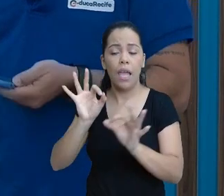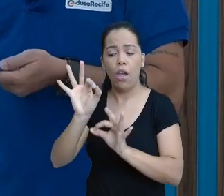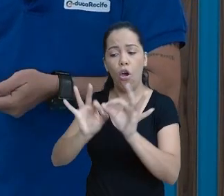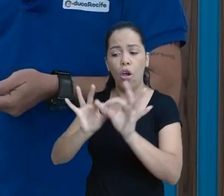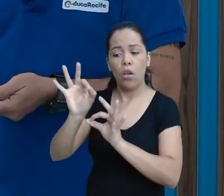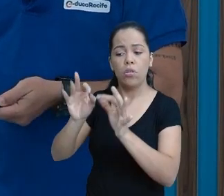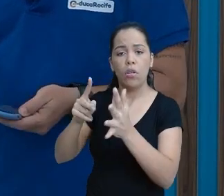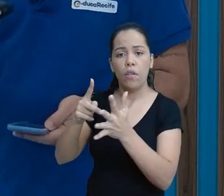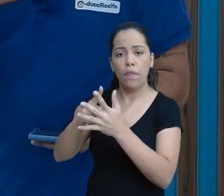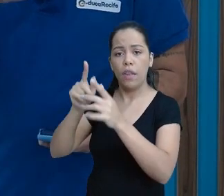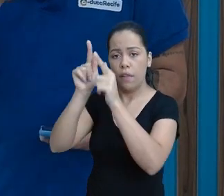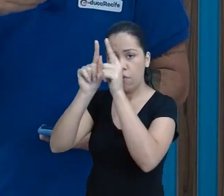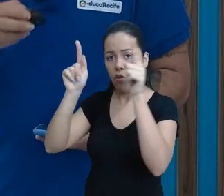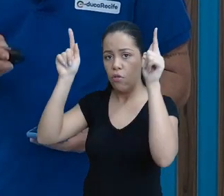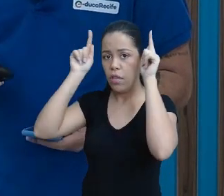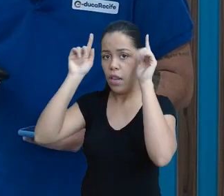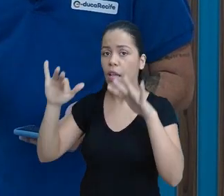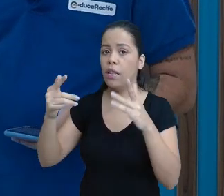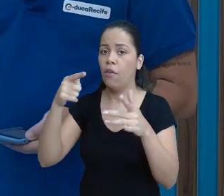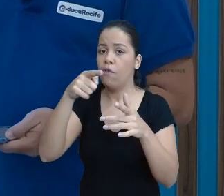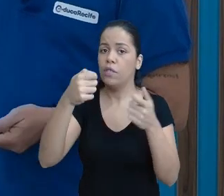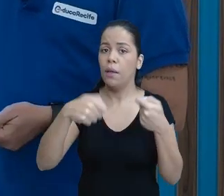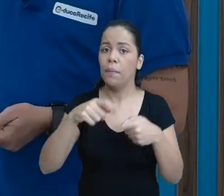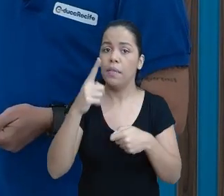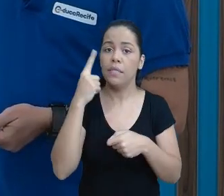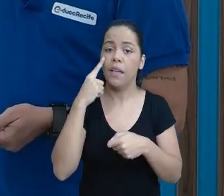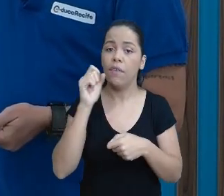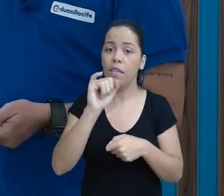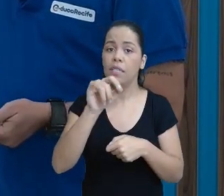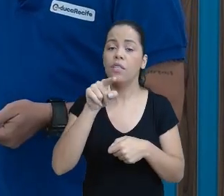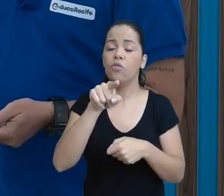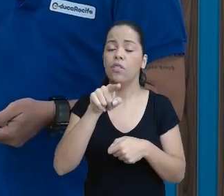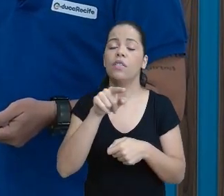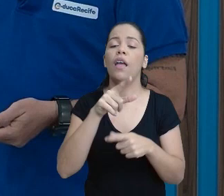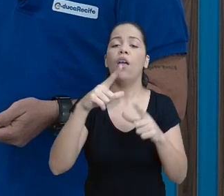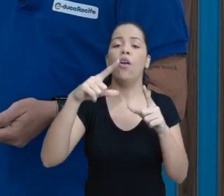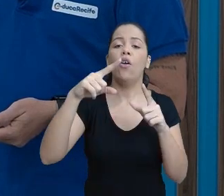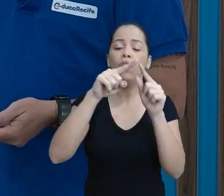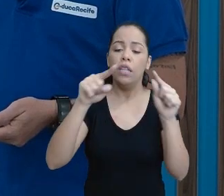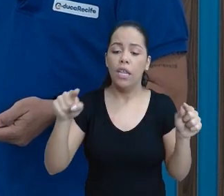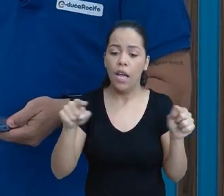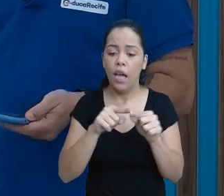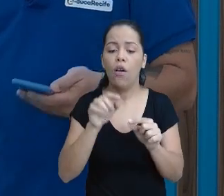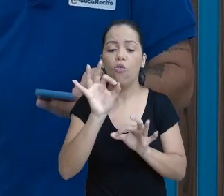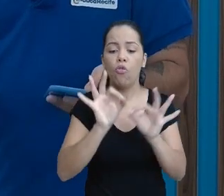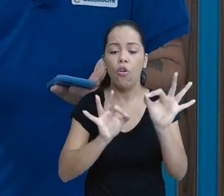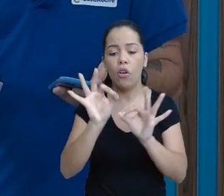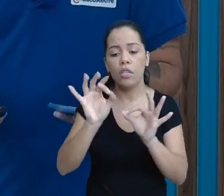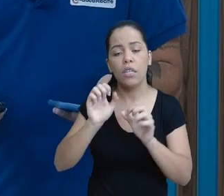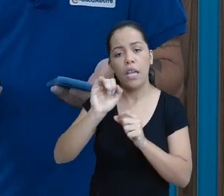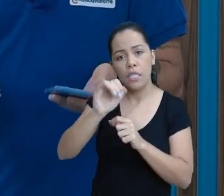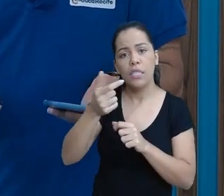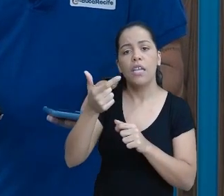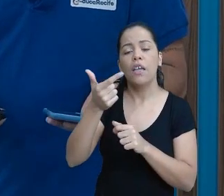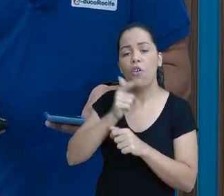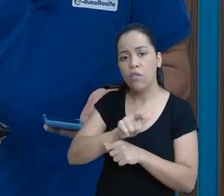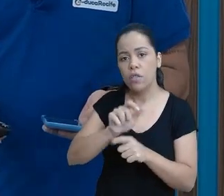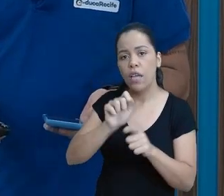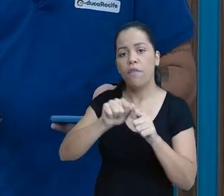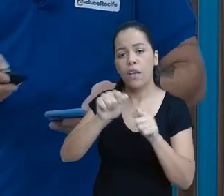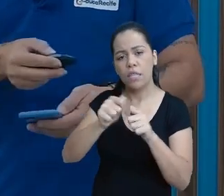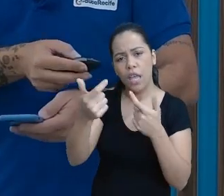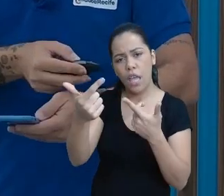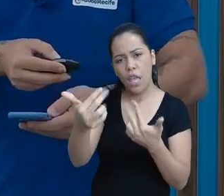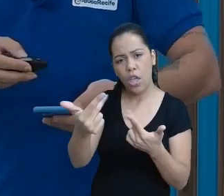ver se isso também funciona aí no teu triângulo. Pega um lado, multiplica por ele mesmo e vê se ele vai ser exatamente a